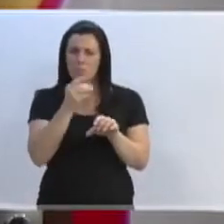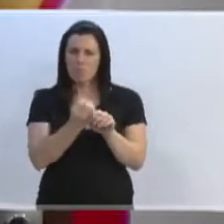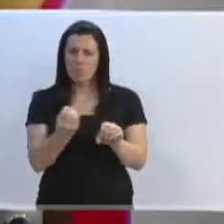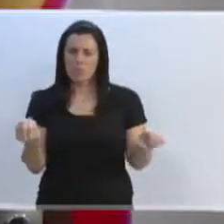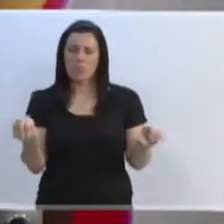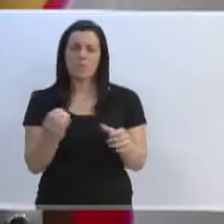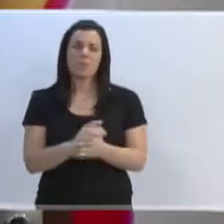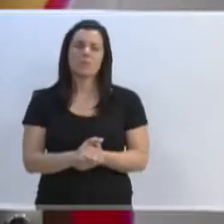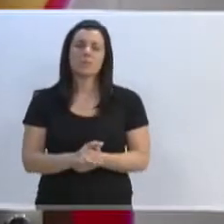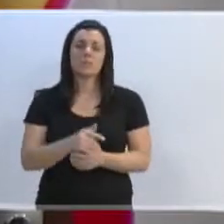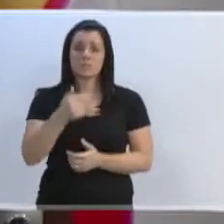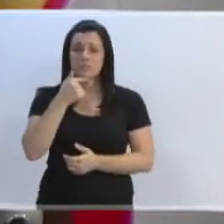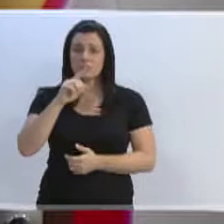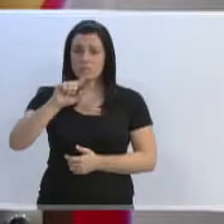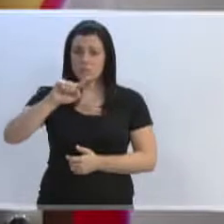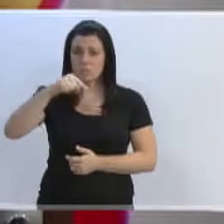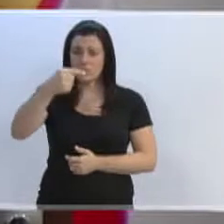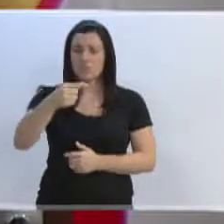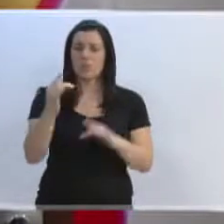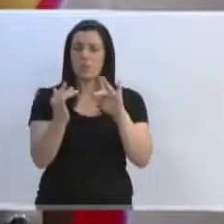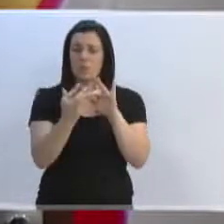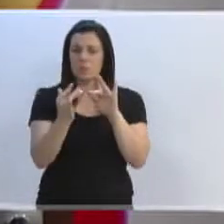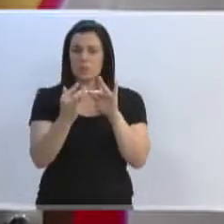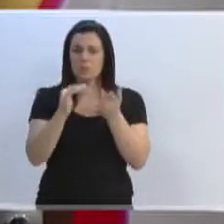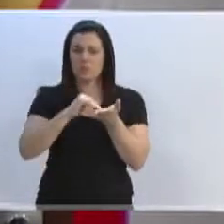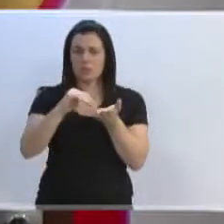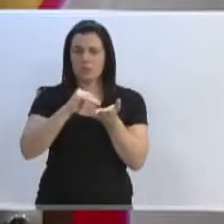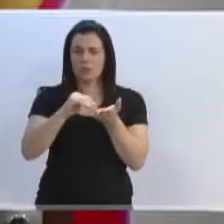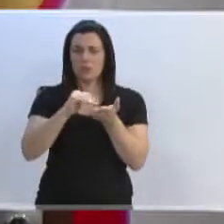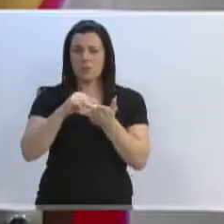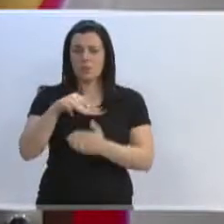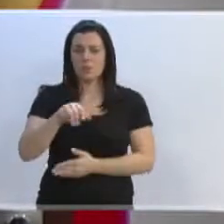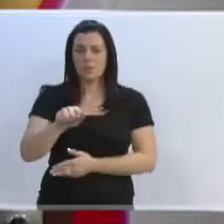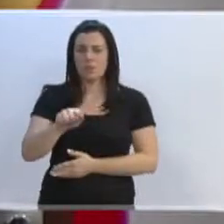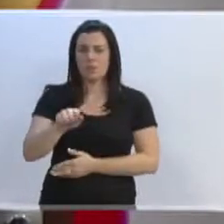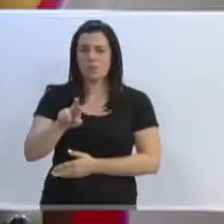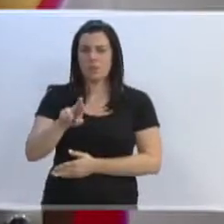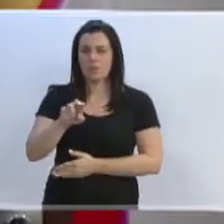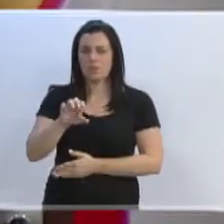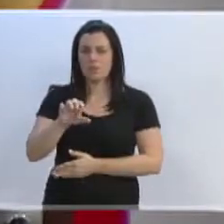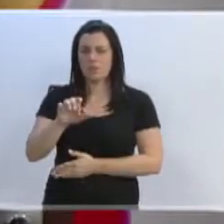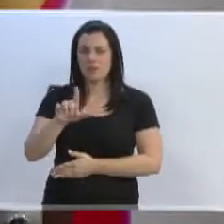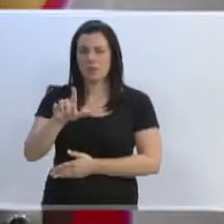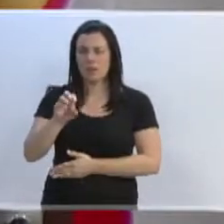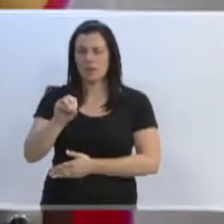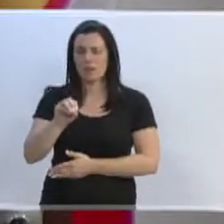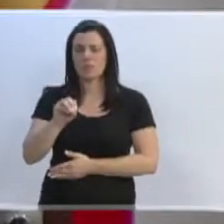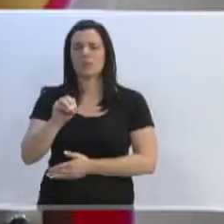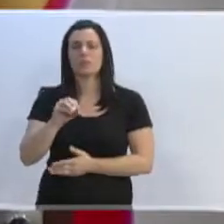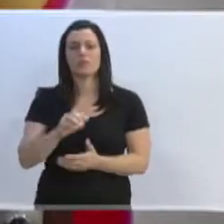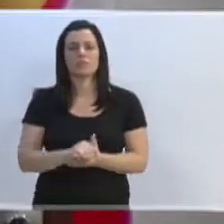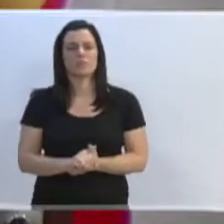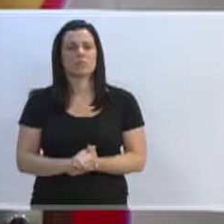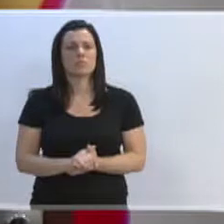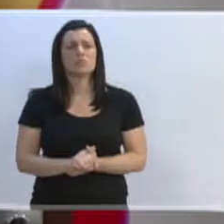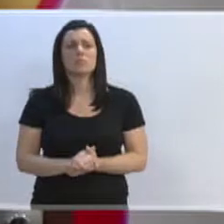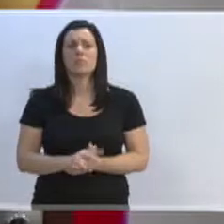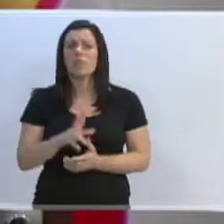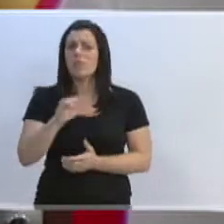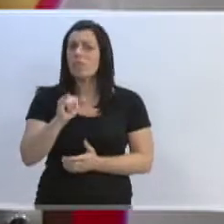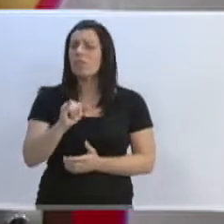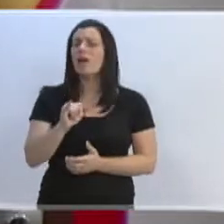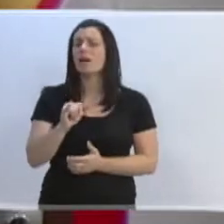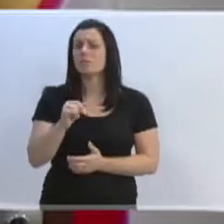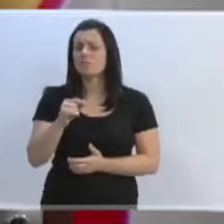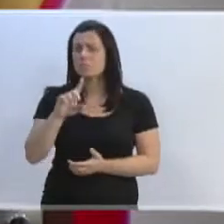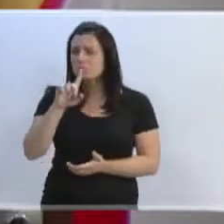semana, em contato com o secretário Marcelo Churubi, Robson Soares, a próxima semana deve definir o